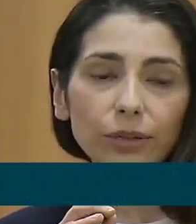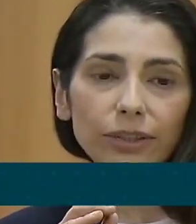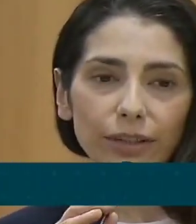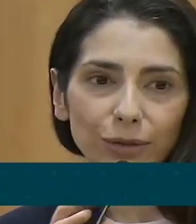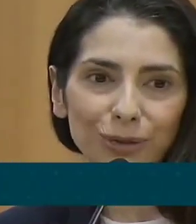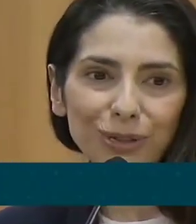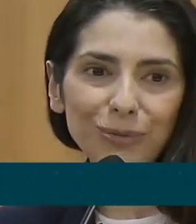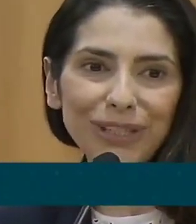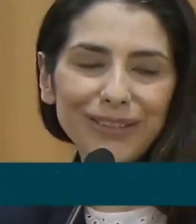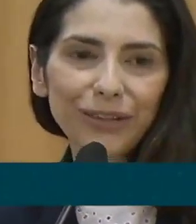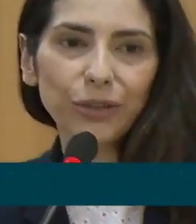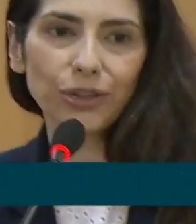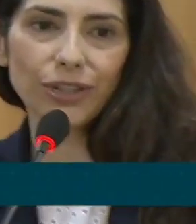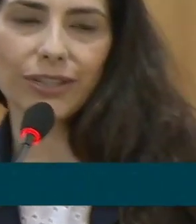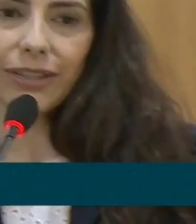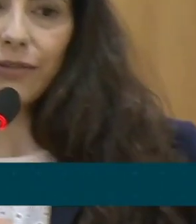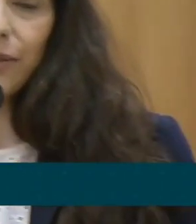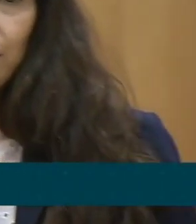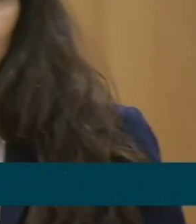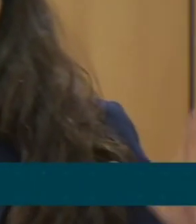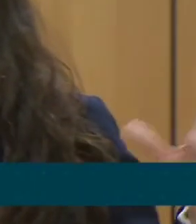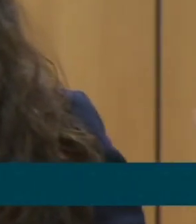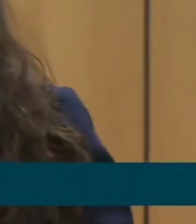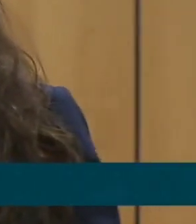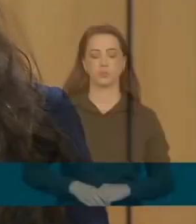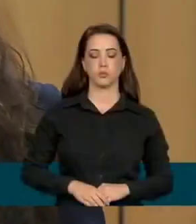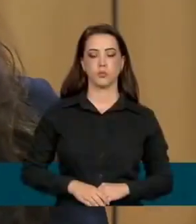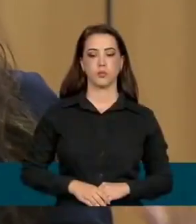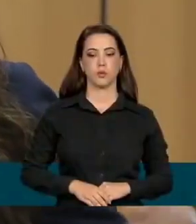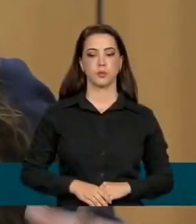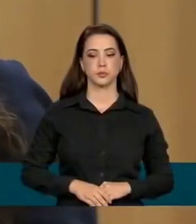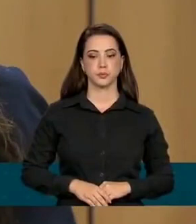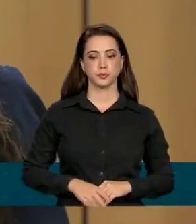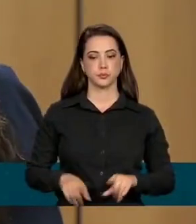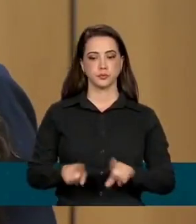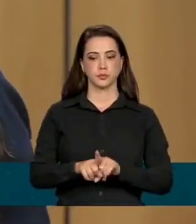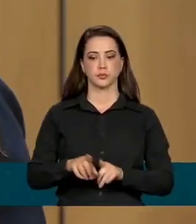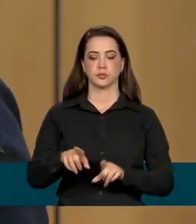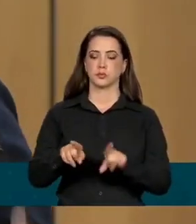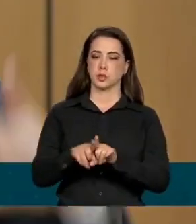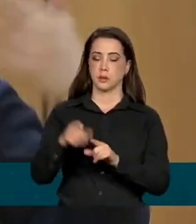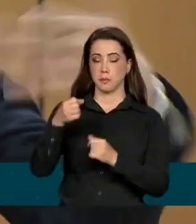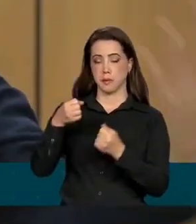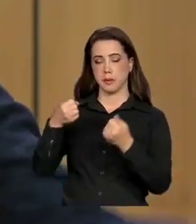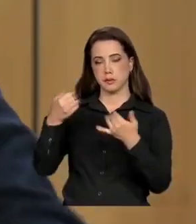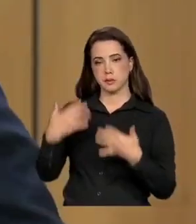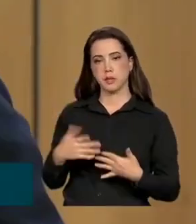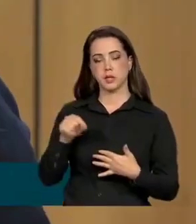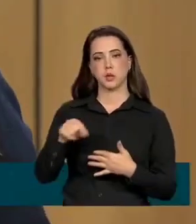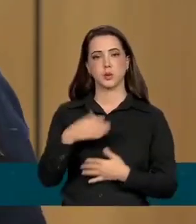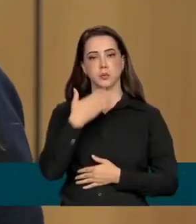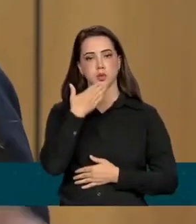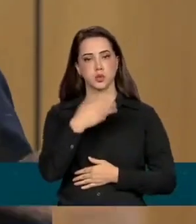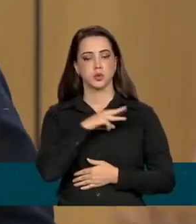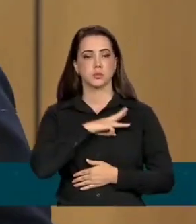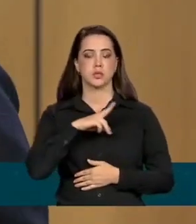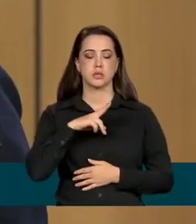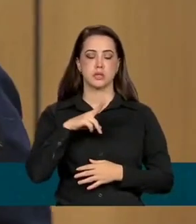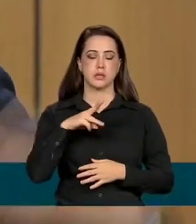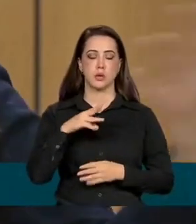enfim, entre as solicitações do Ministério da Justiça, que foram de remoção, mas também de dados, inclusive,